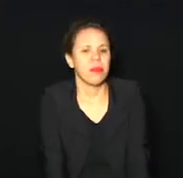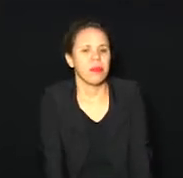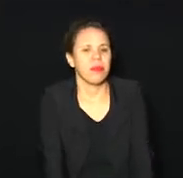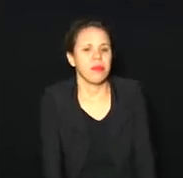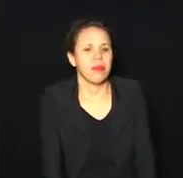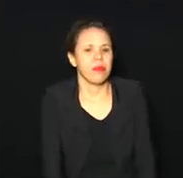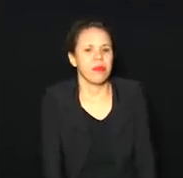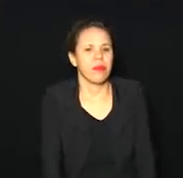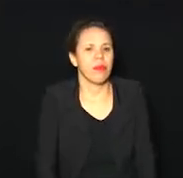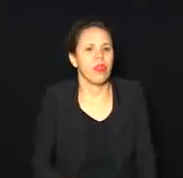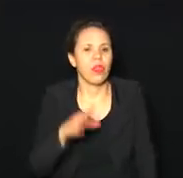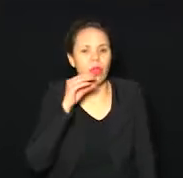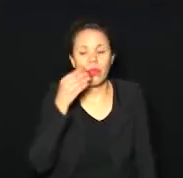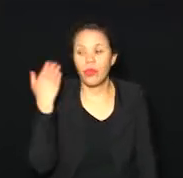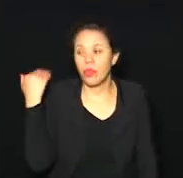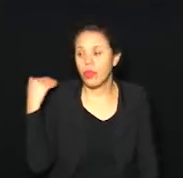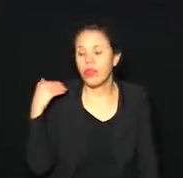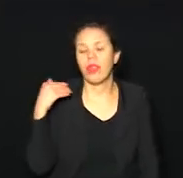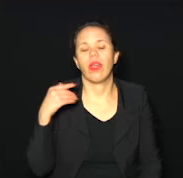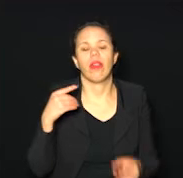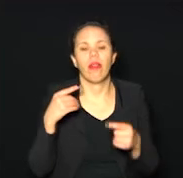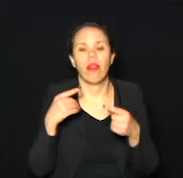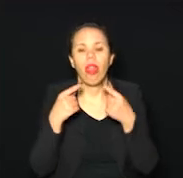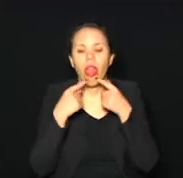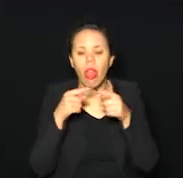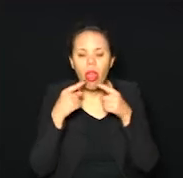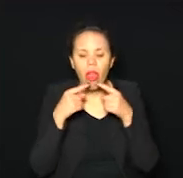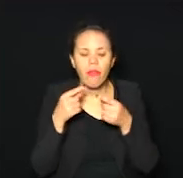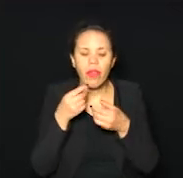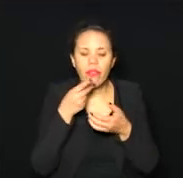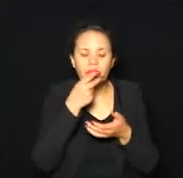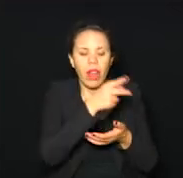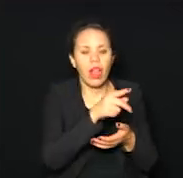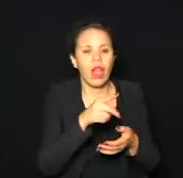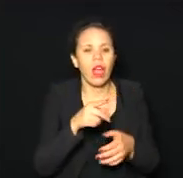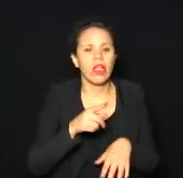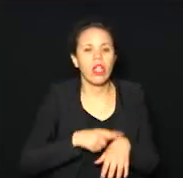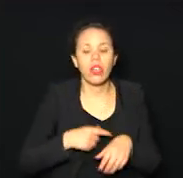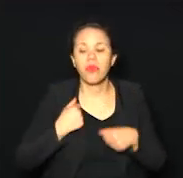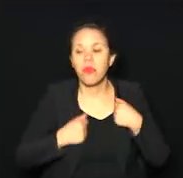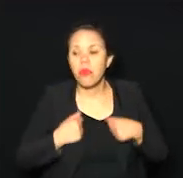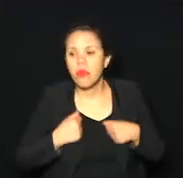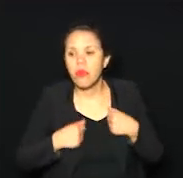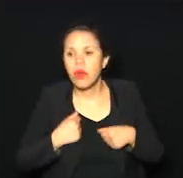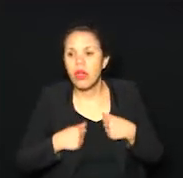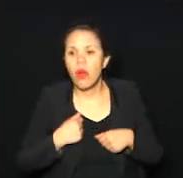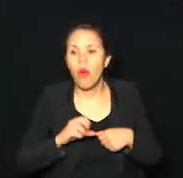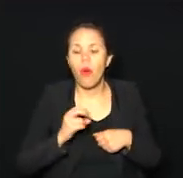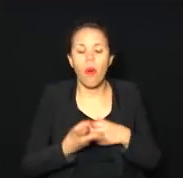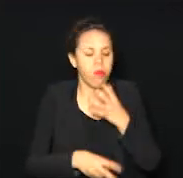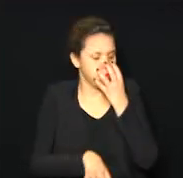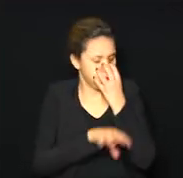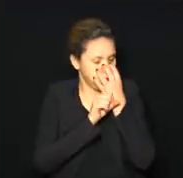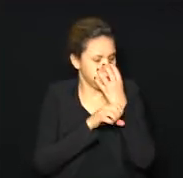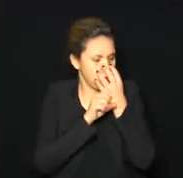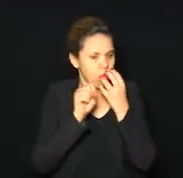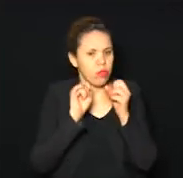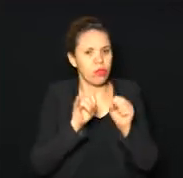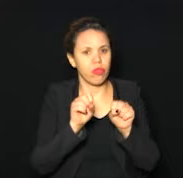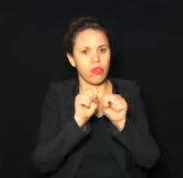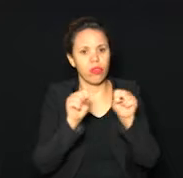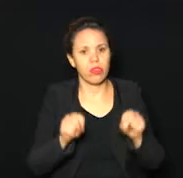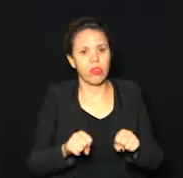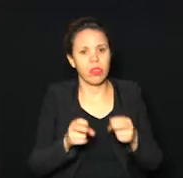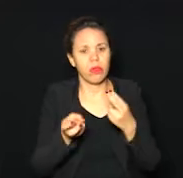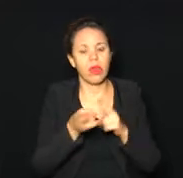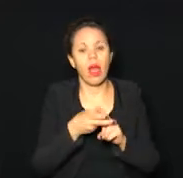também que os trabalhadores nos questionaram no banho ou manipulação de paciente entubado, se o sistema abrisse, como que eles